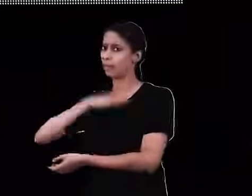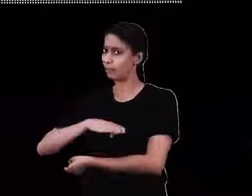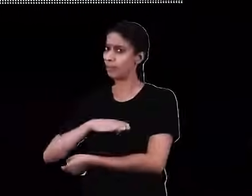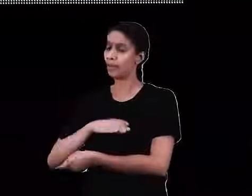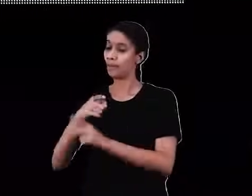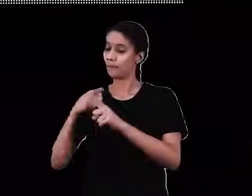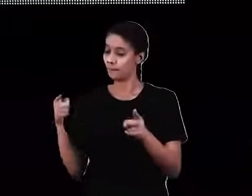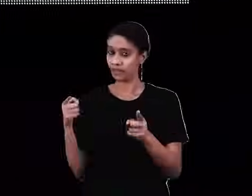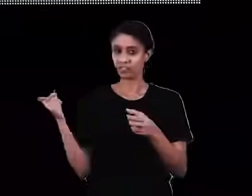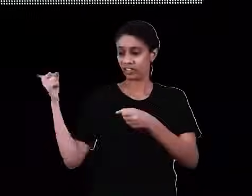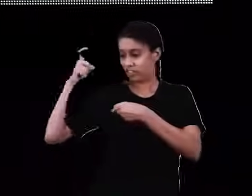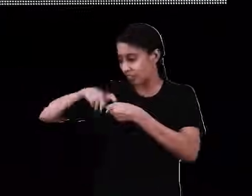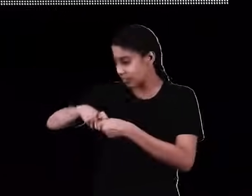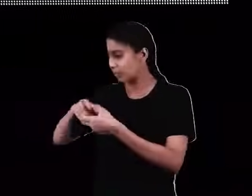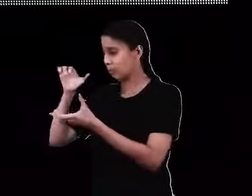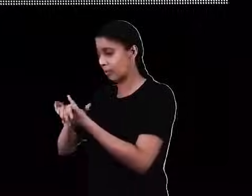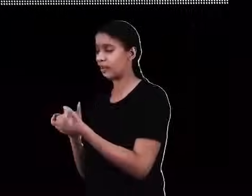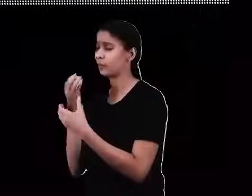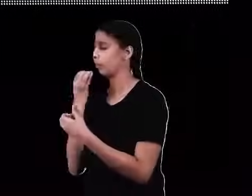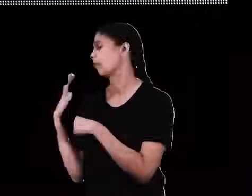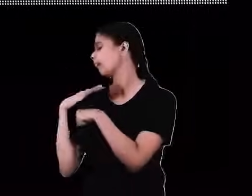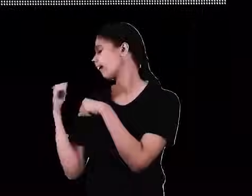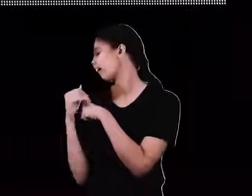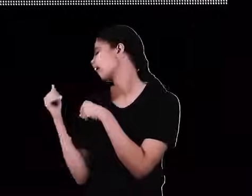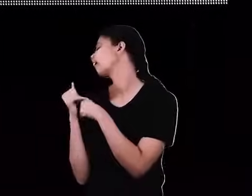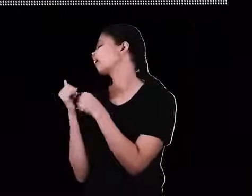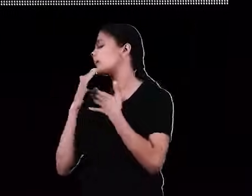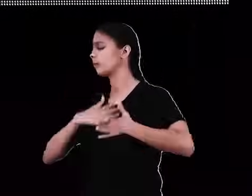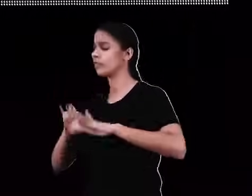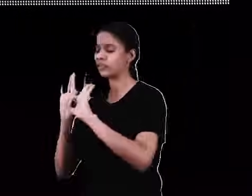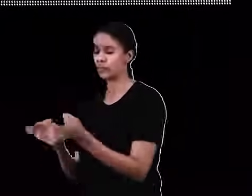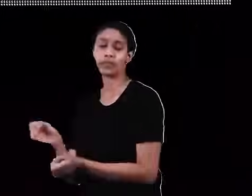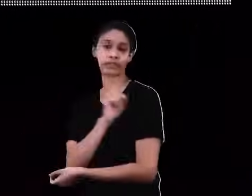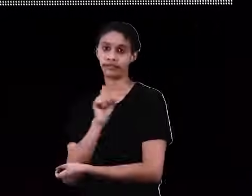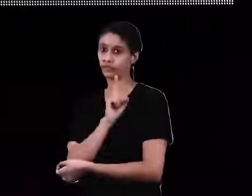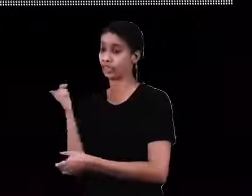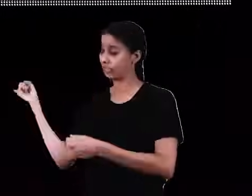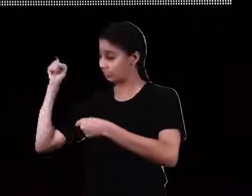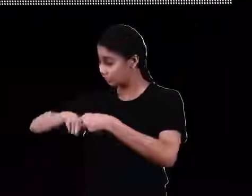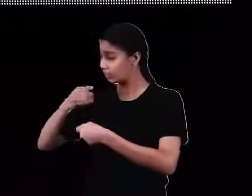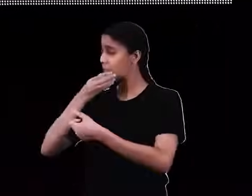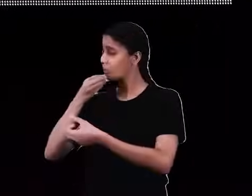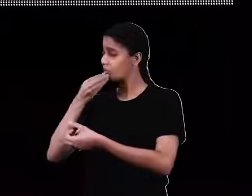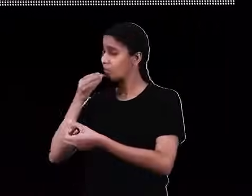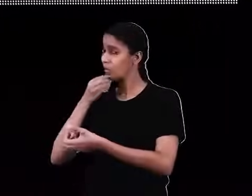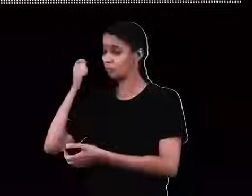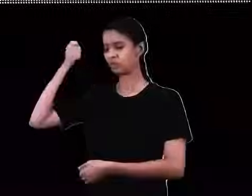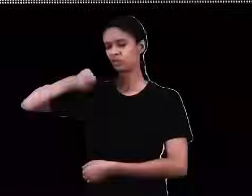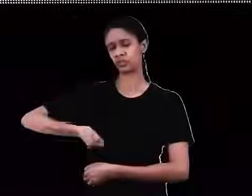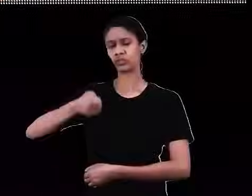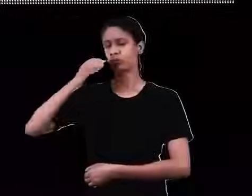ela não estava voltando para um marido bom, carinhoso, amoroso, manso e humilde, não. Ela estava voltando para um homem